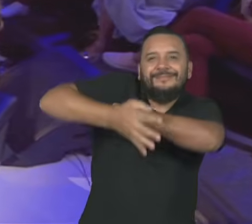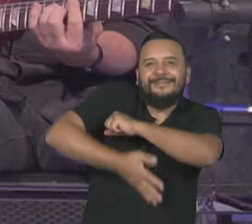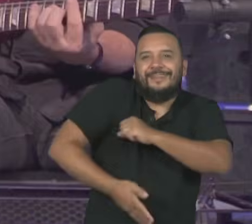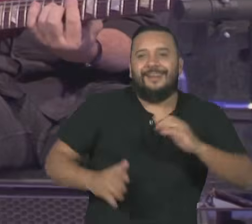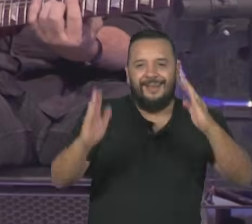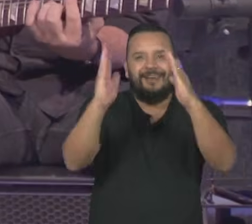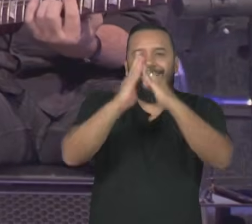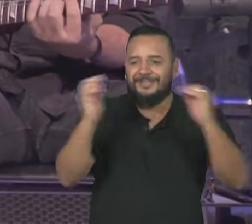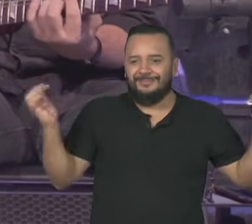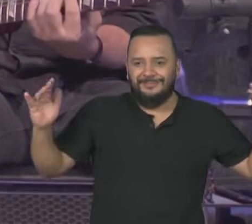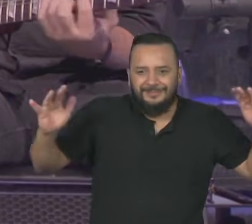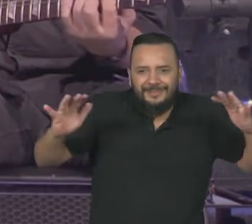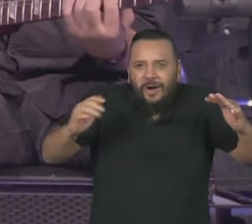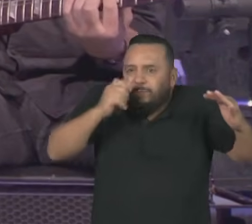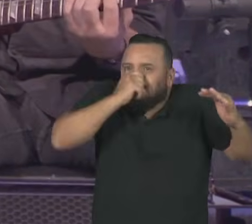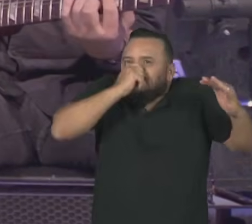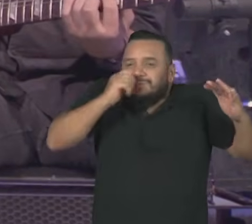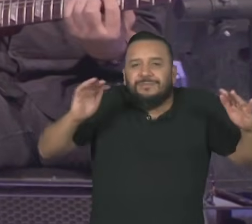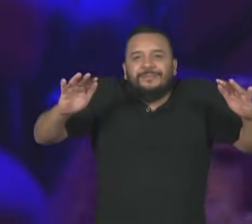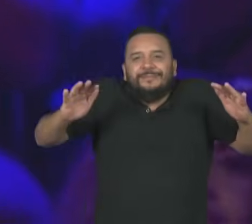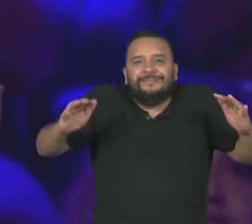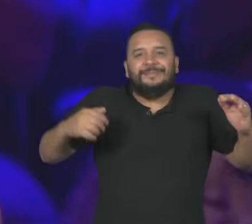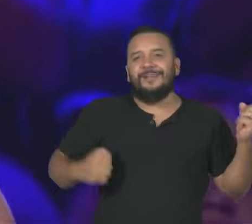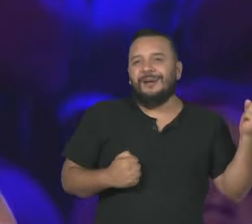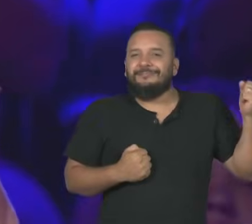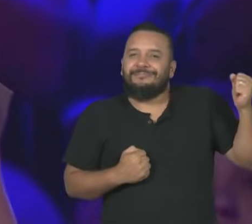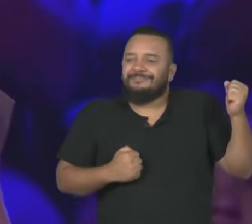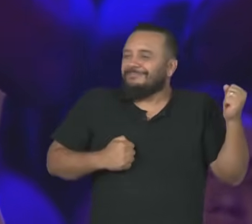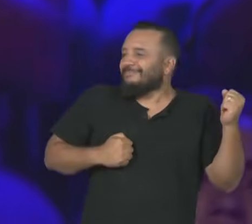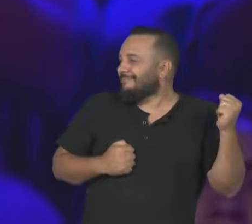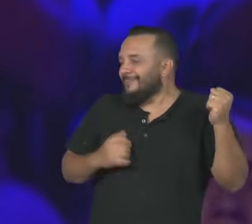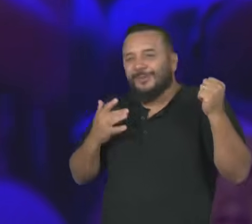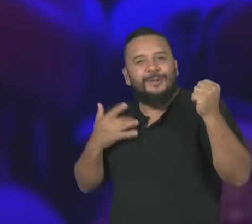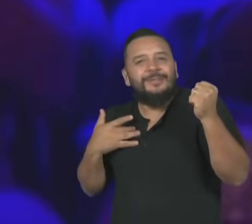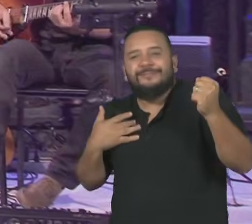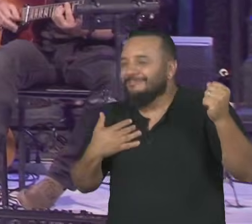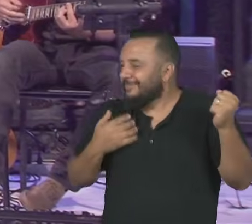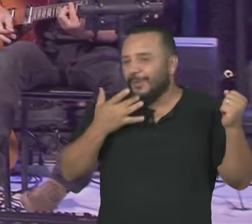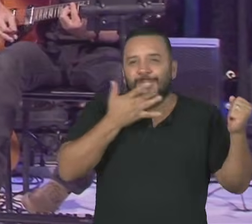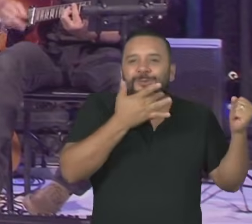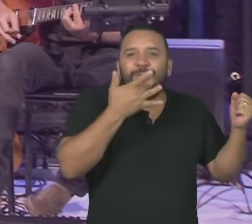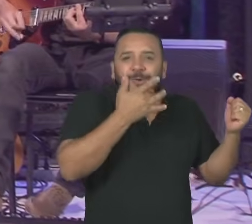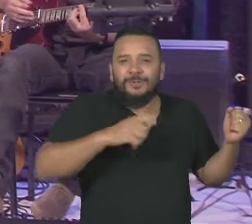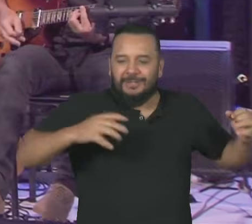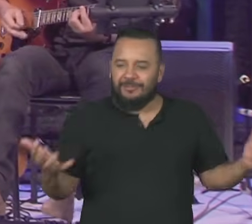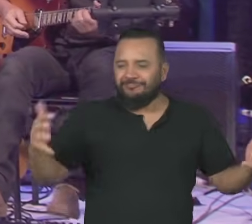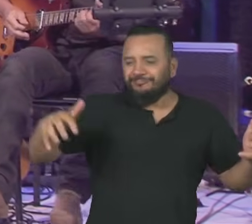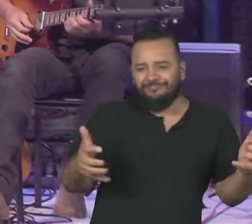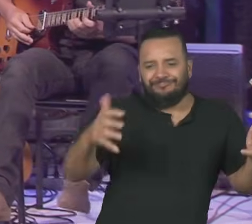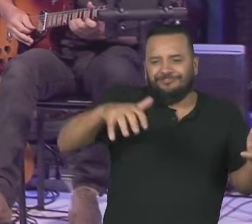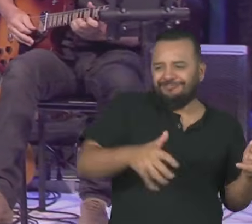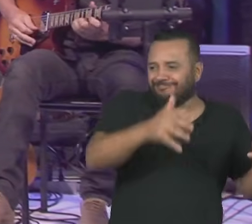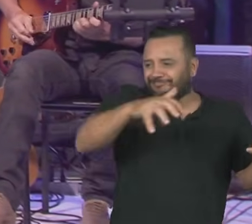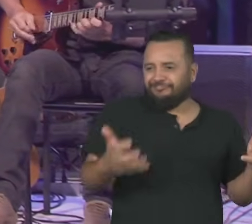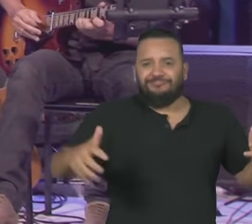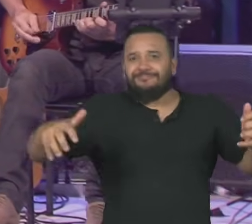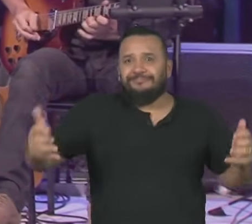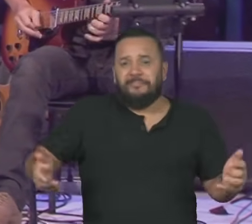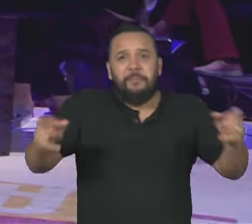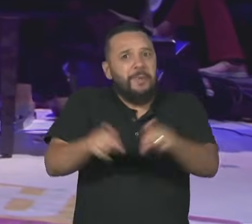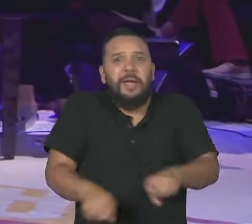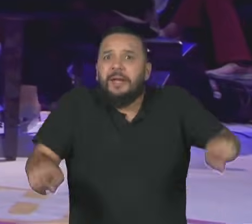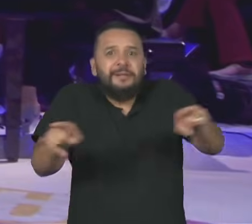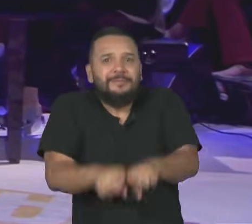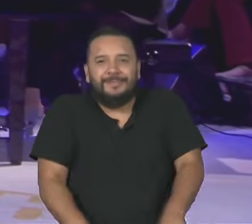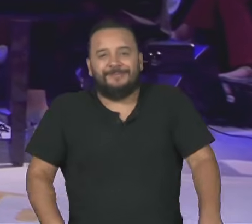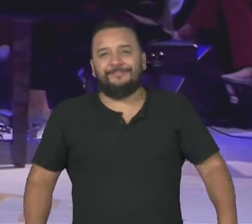podia andar. E tava tão gostoso aquele reboliço. Mas é que o sanfoneiro só cantava isso.